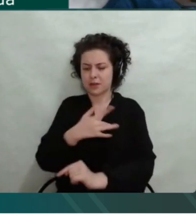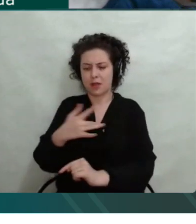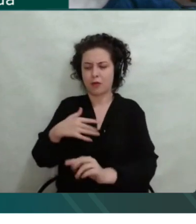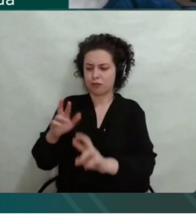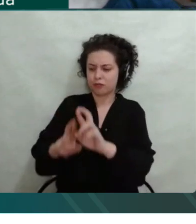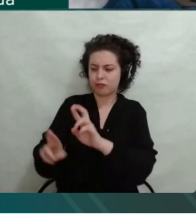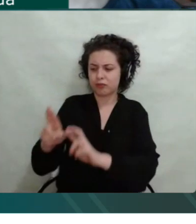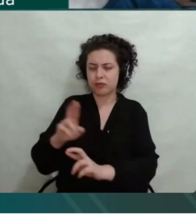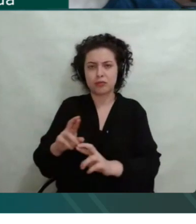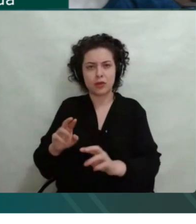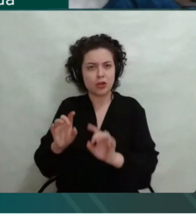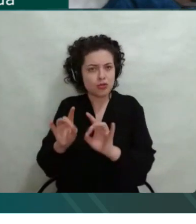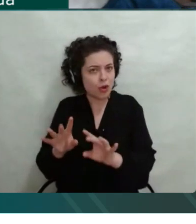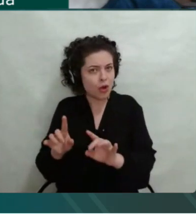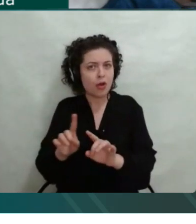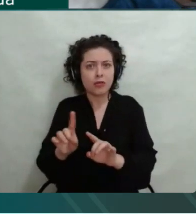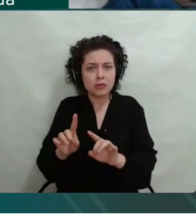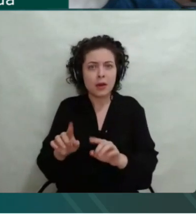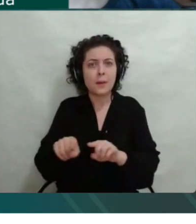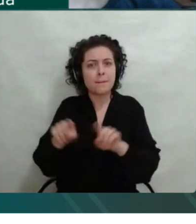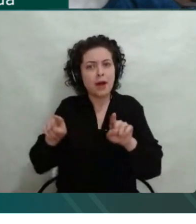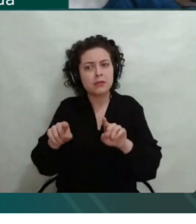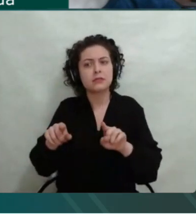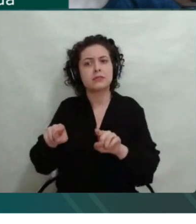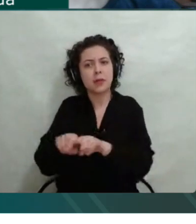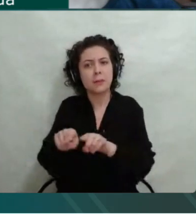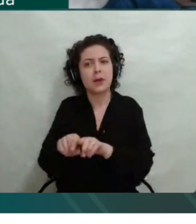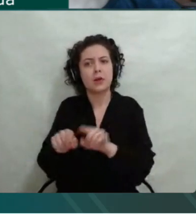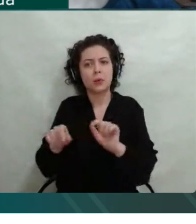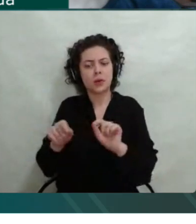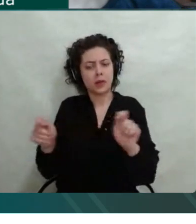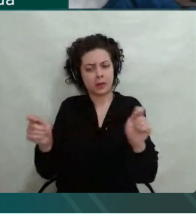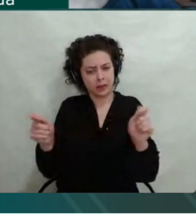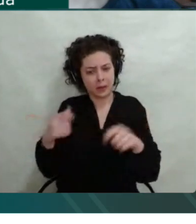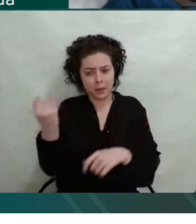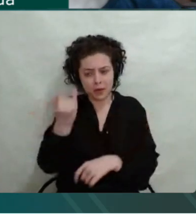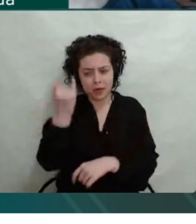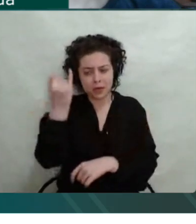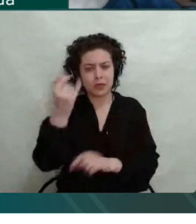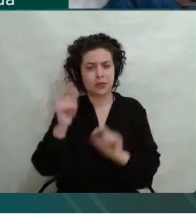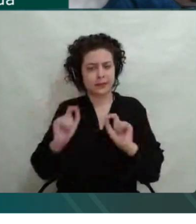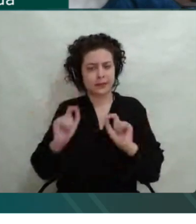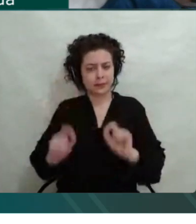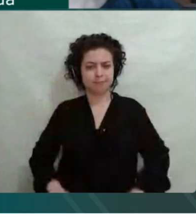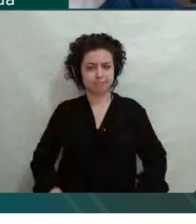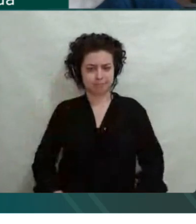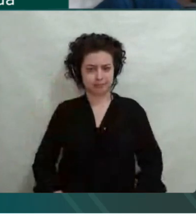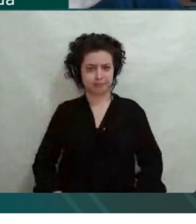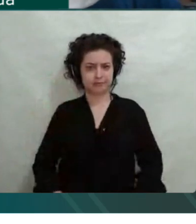vigilância epidemiológica, ela tem um potencial muito grande de atuar